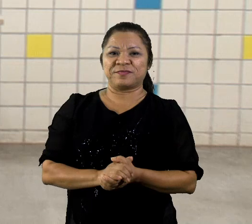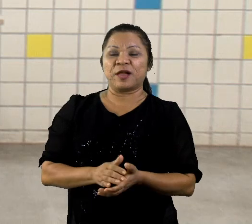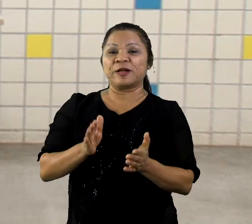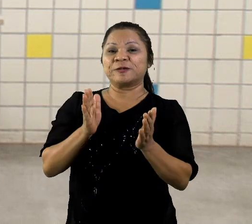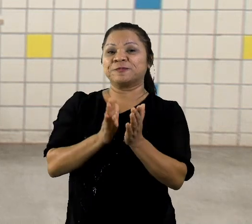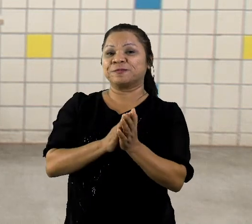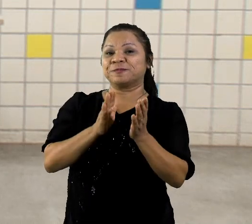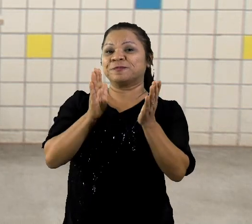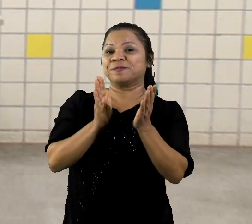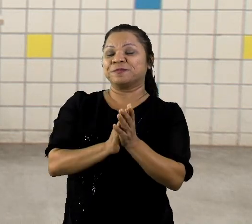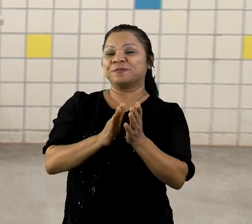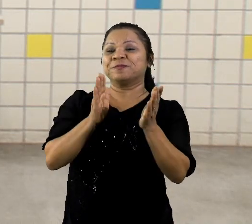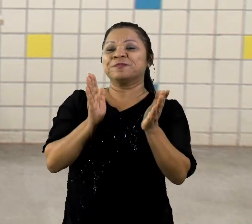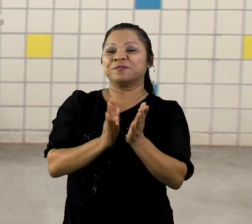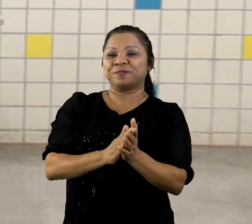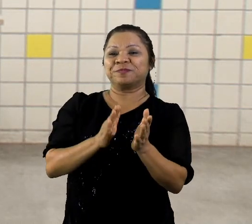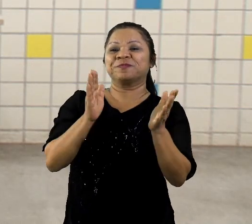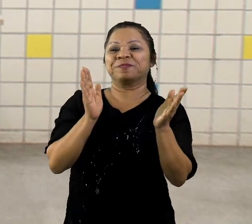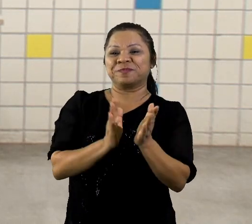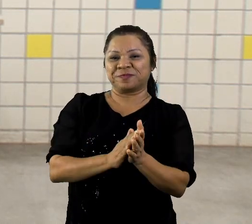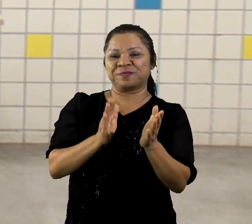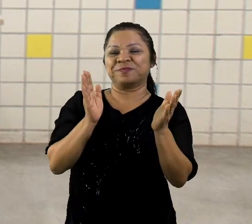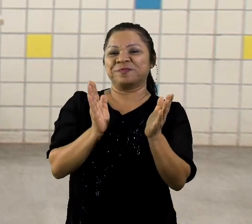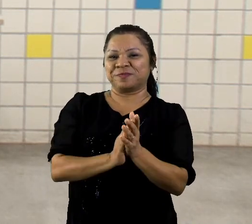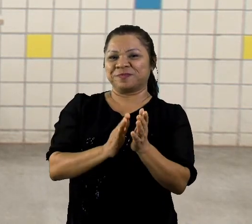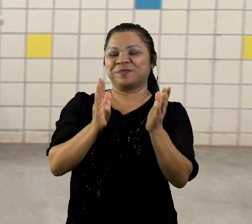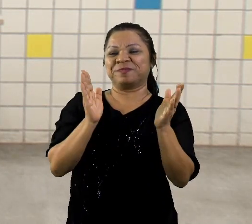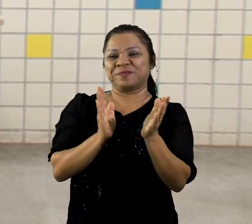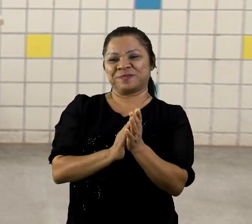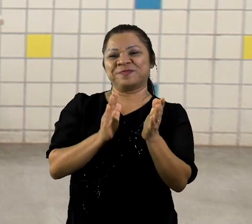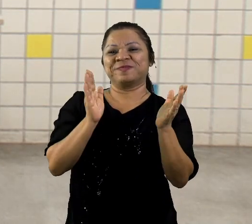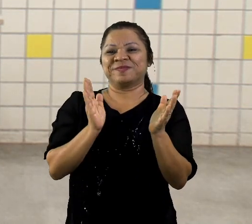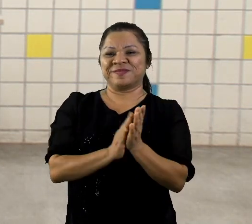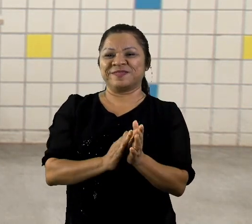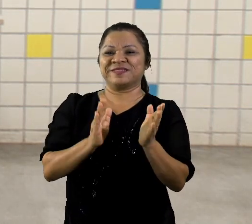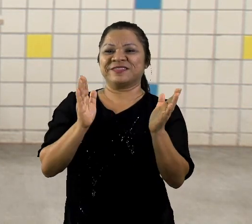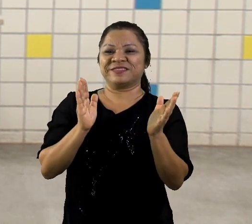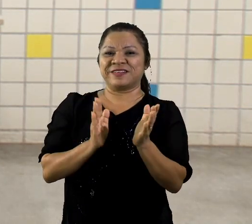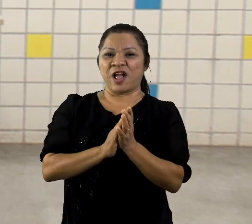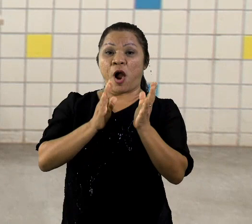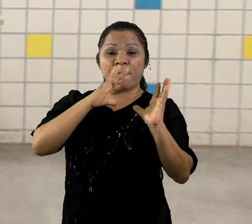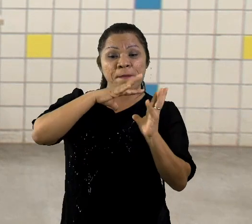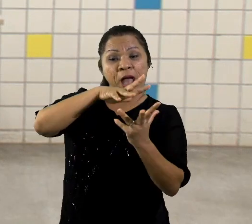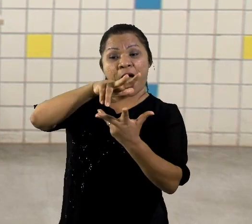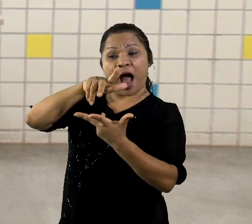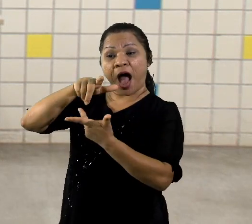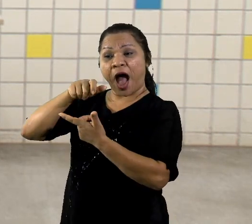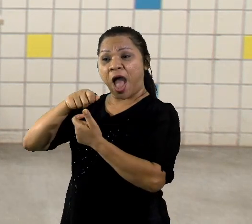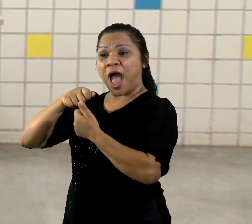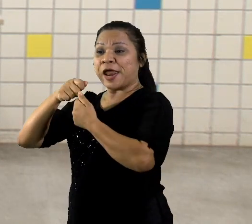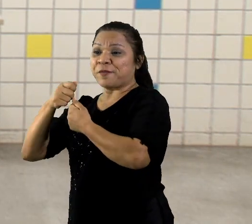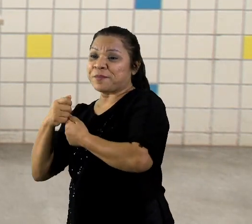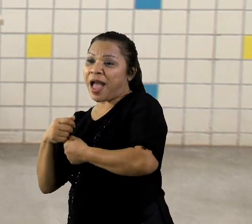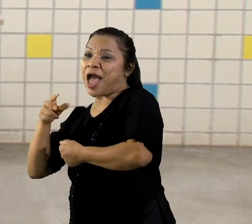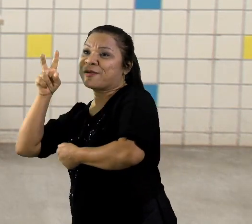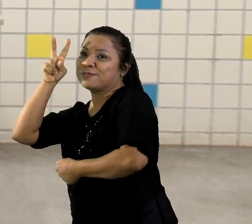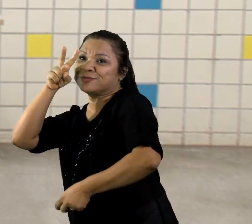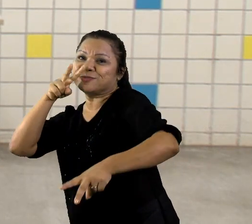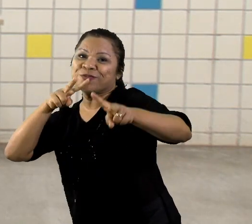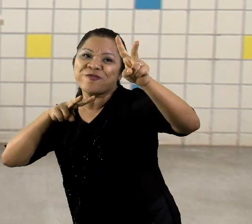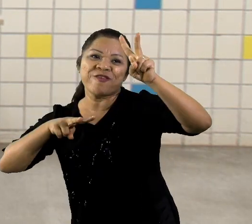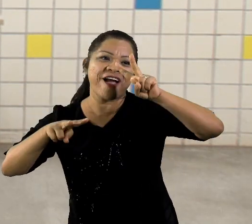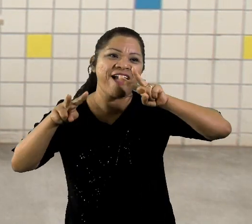Bata muitas palmas com suas mãozinhas para o mundo ver, para